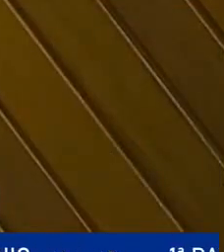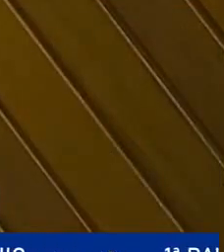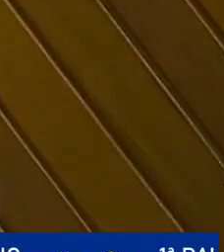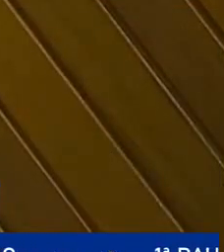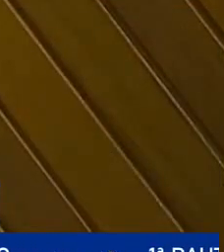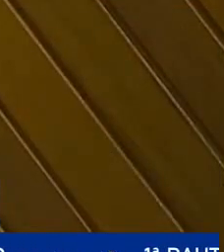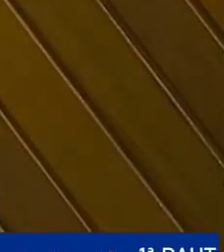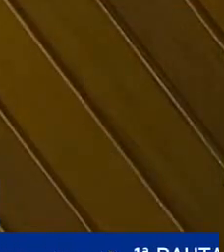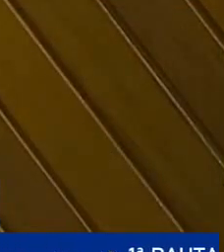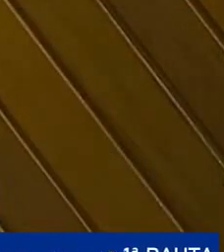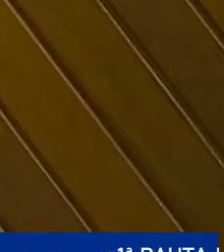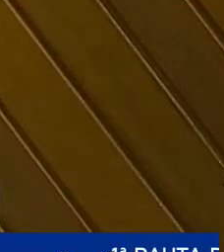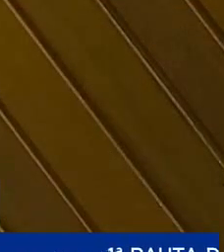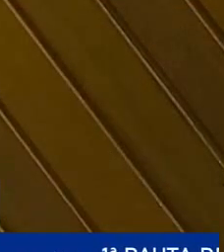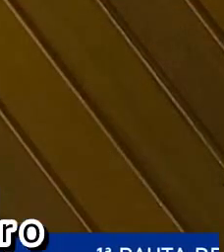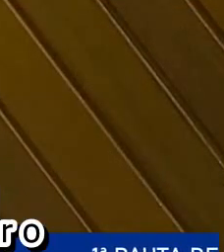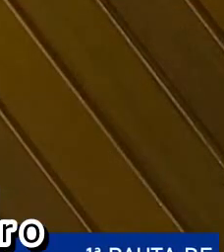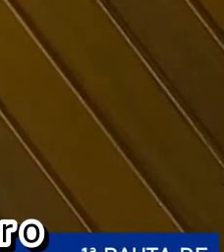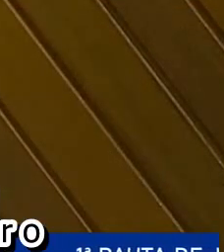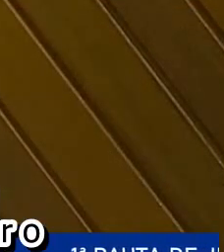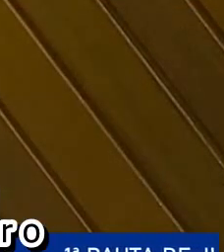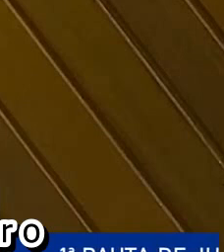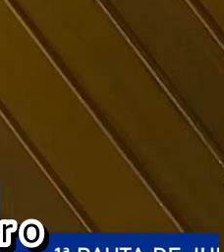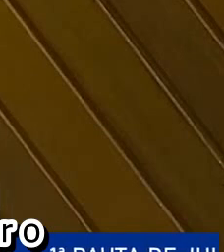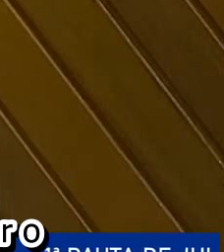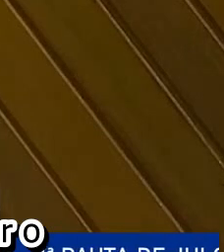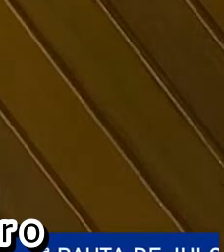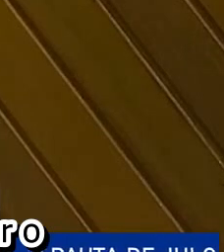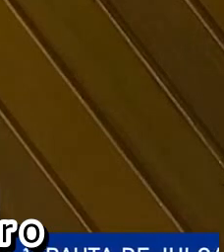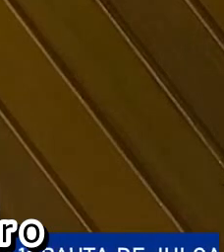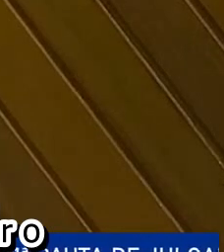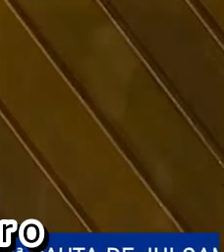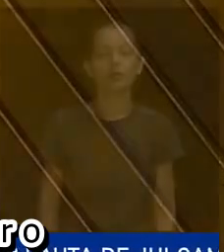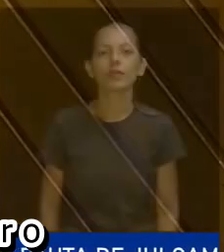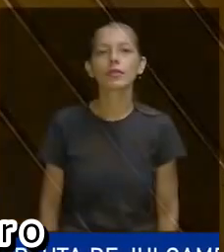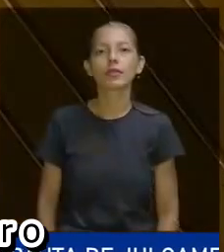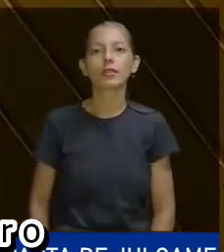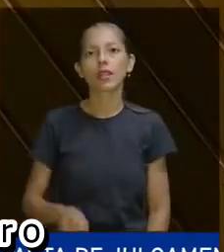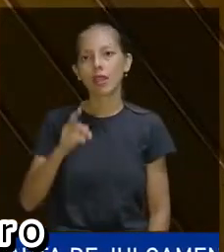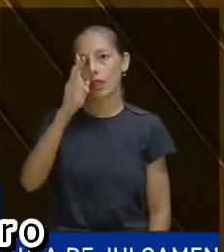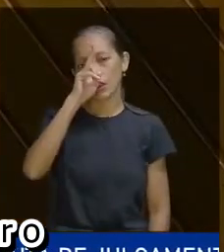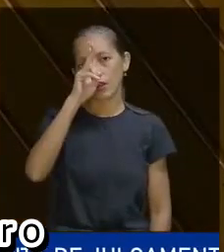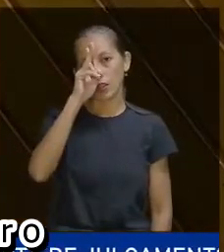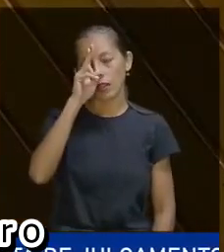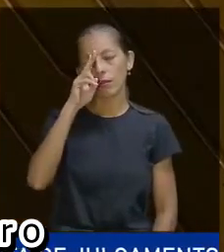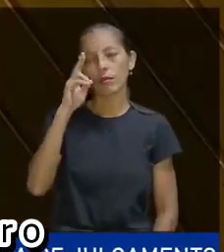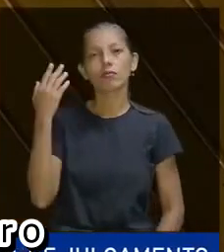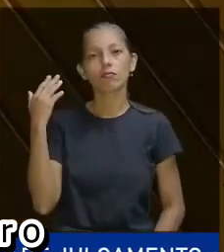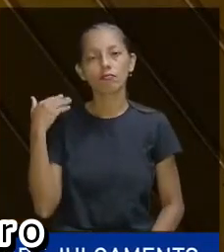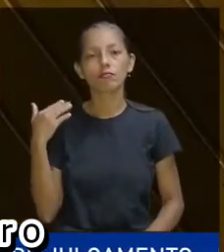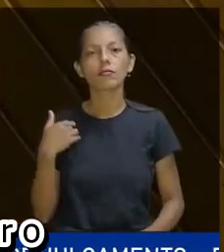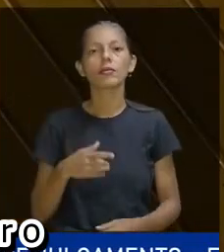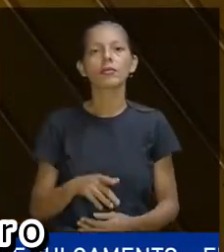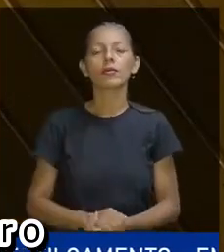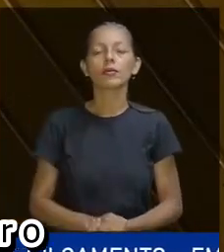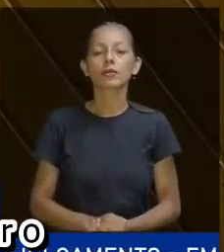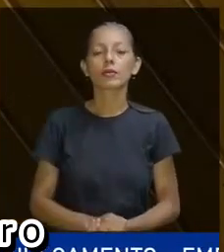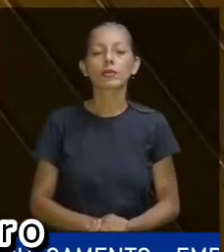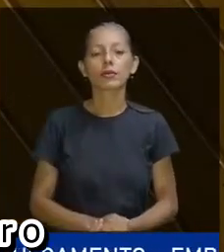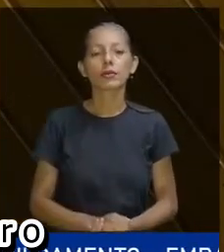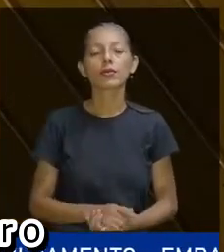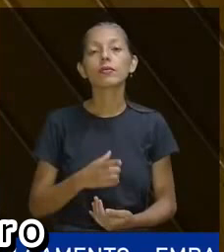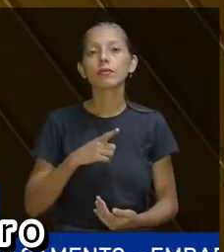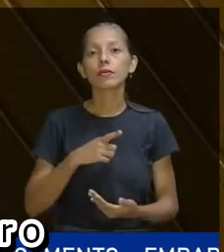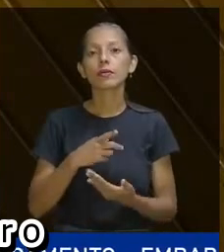de propriedade do veículo, o que fez o relator alterar o voto dele para